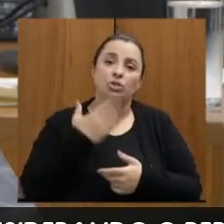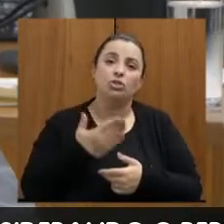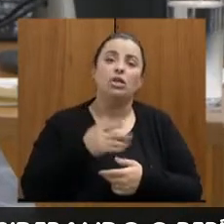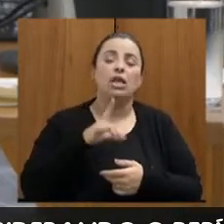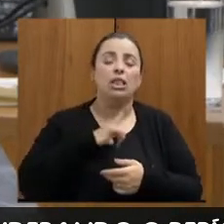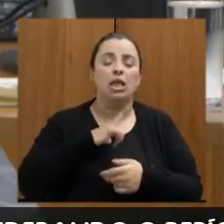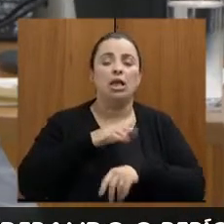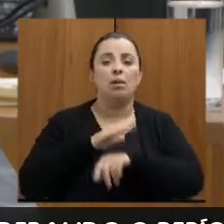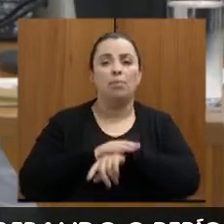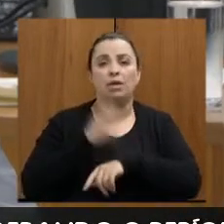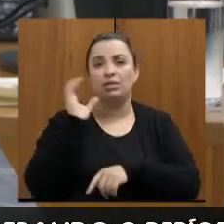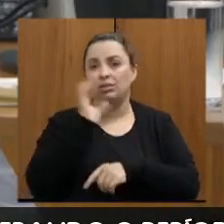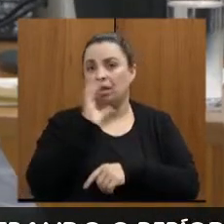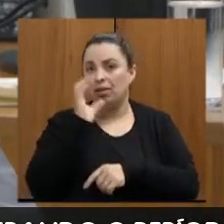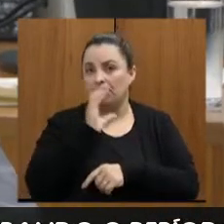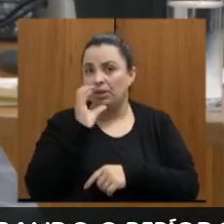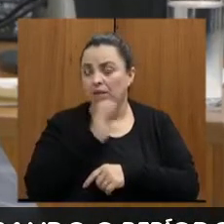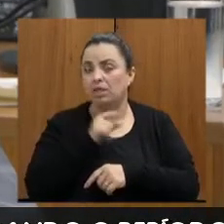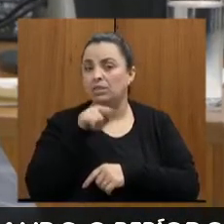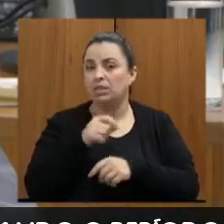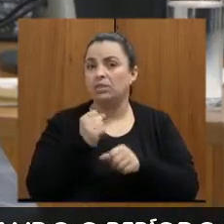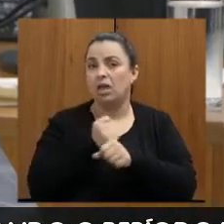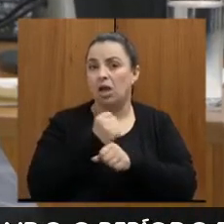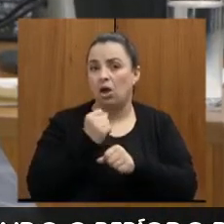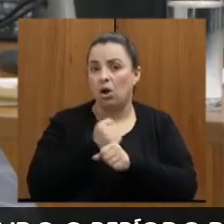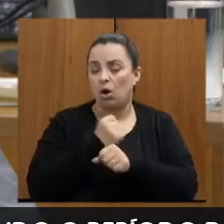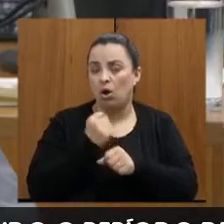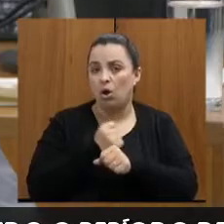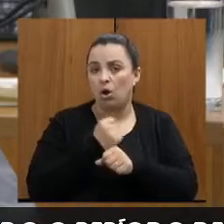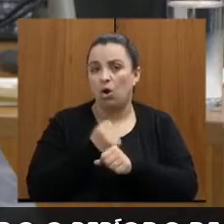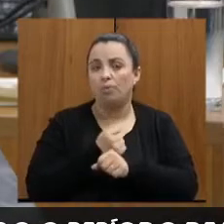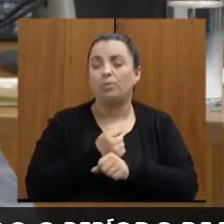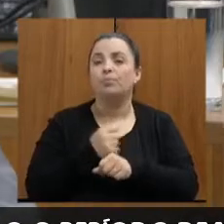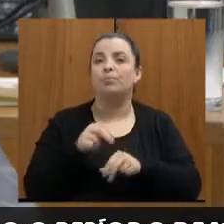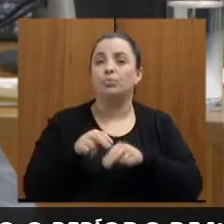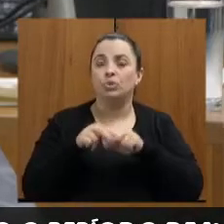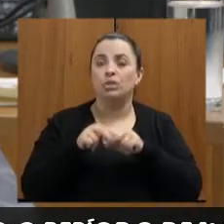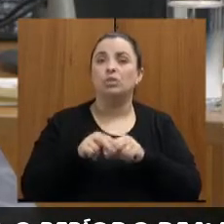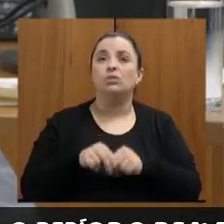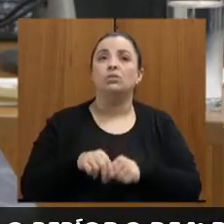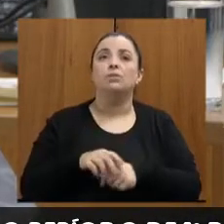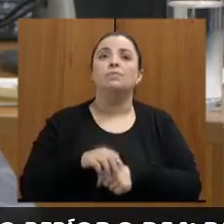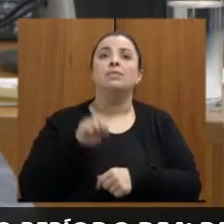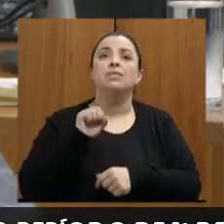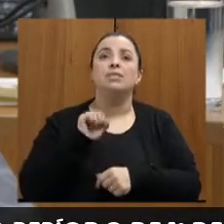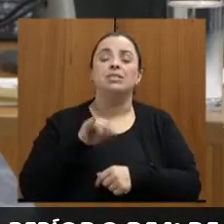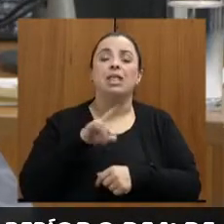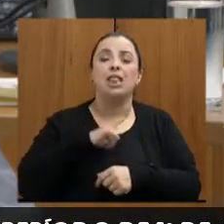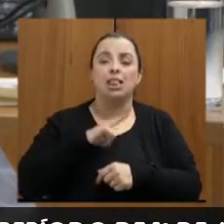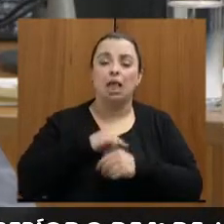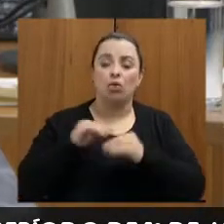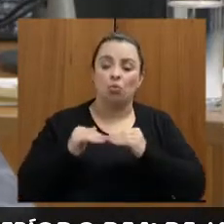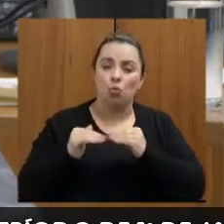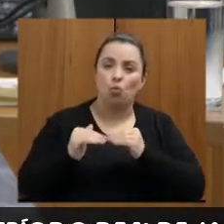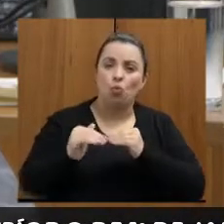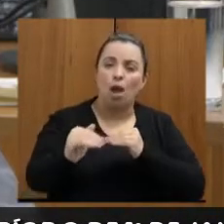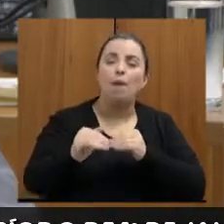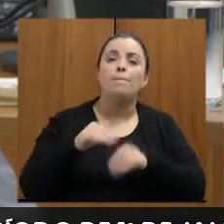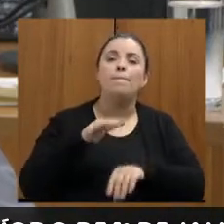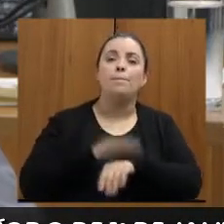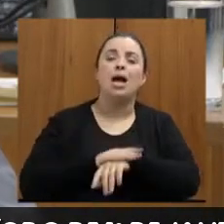porque é quatro com piso melhor mais movimentos mais carretas